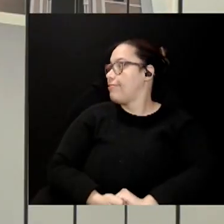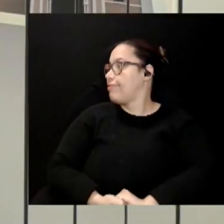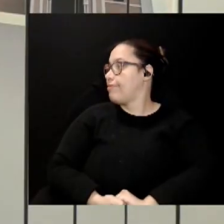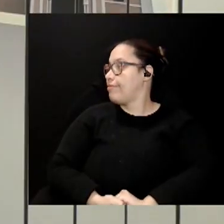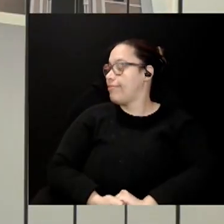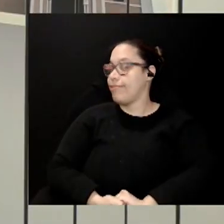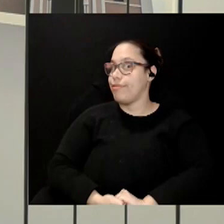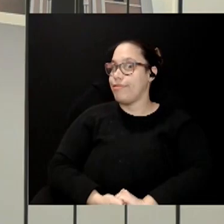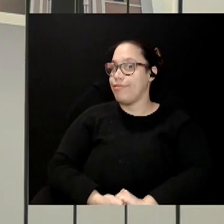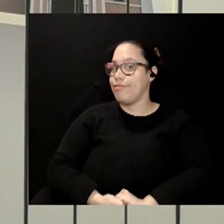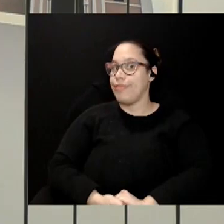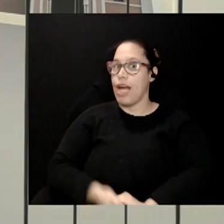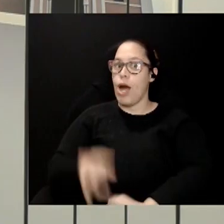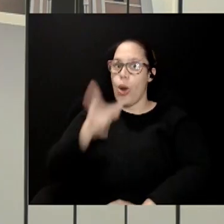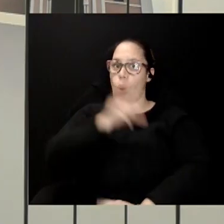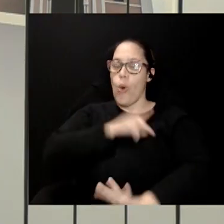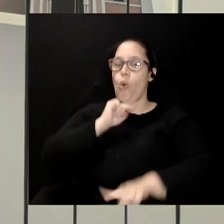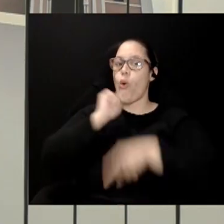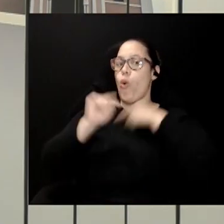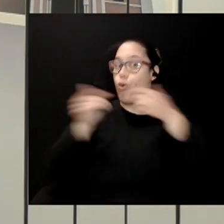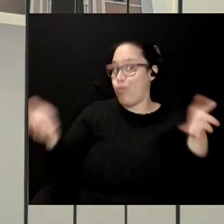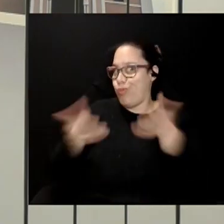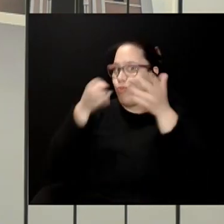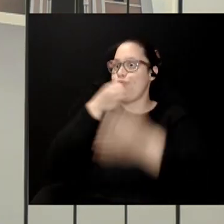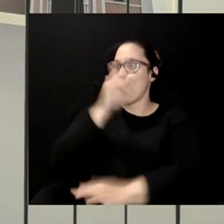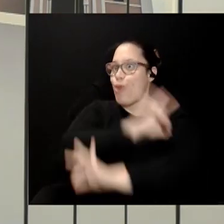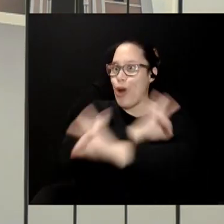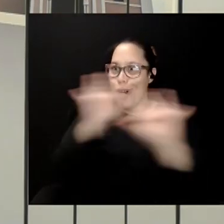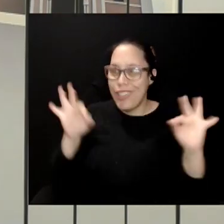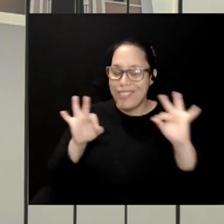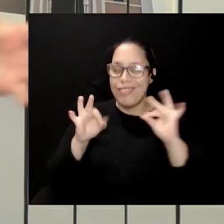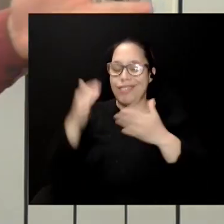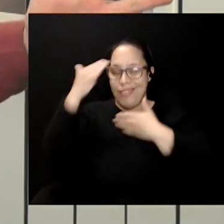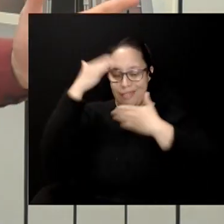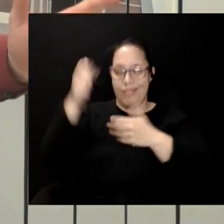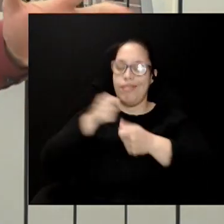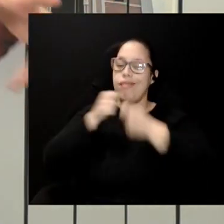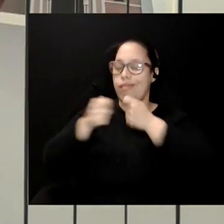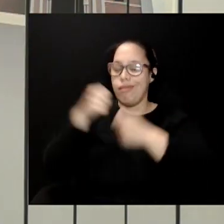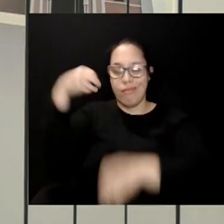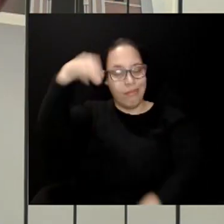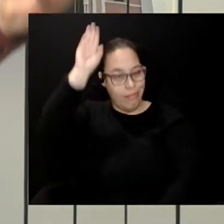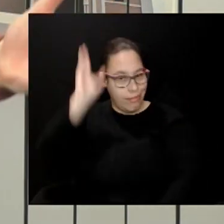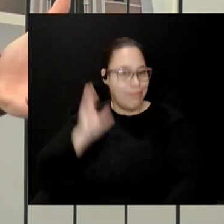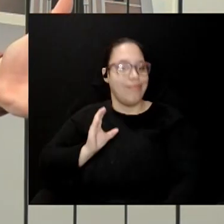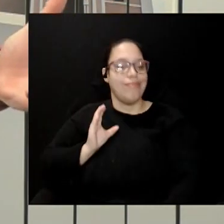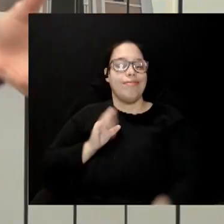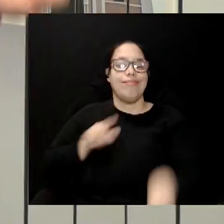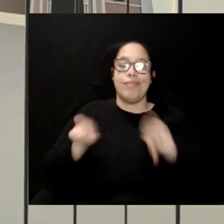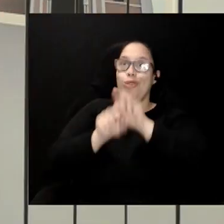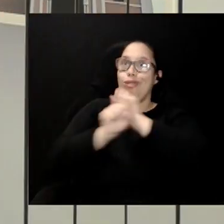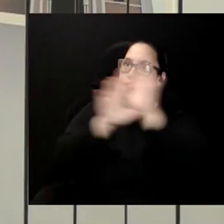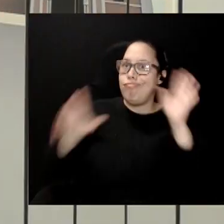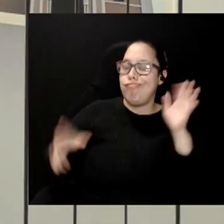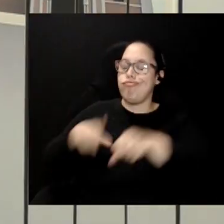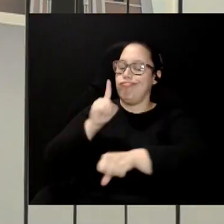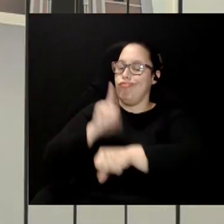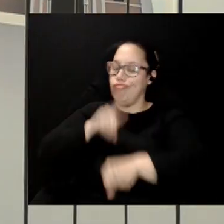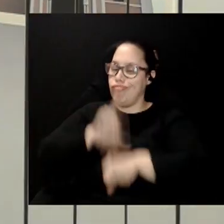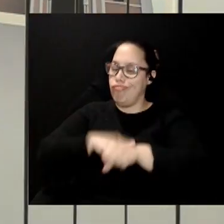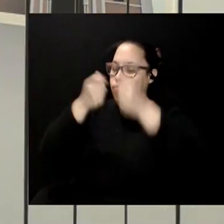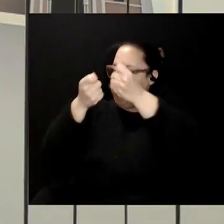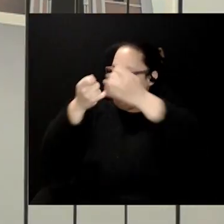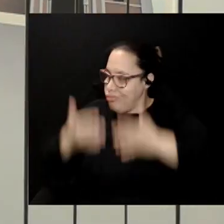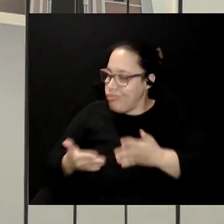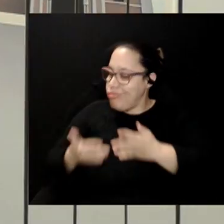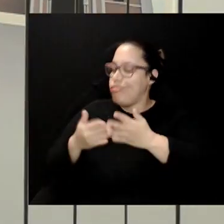Sem dúvida, iniciativa muito bacana. Quero agradecer a nossa repórter Cassiane Alves e, claro, a disponibilidade do tempo, as informações que